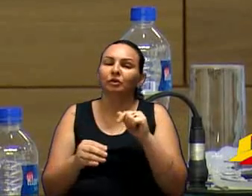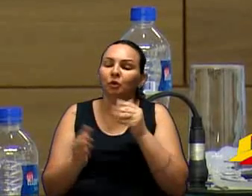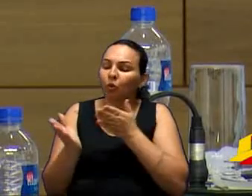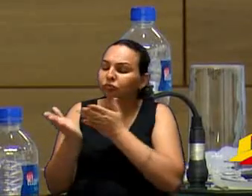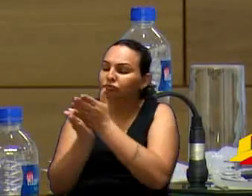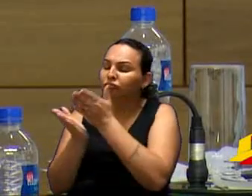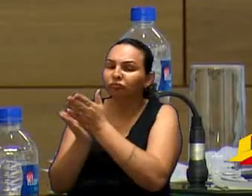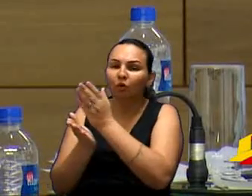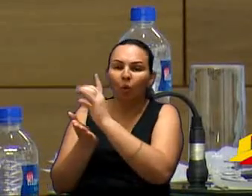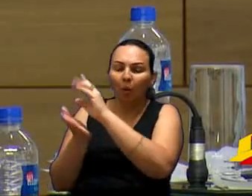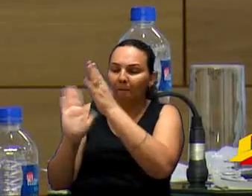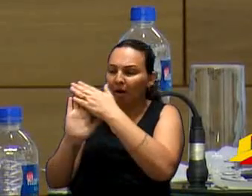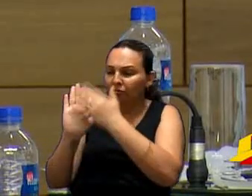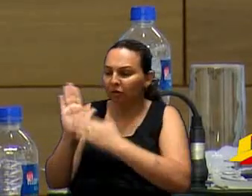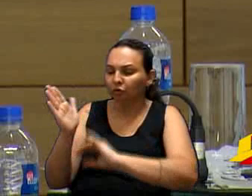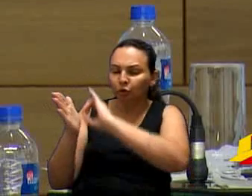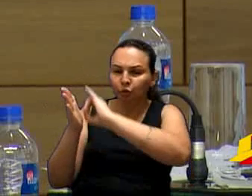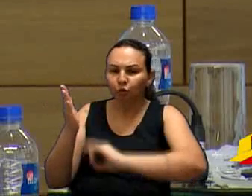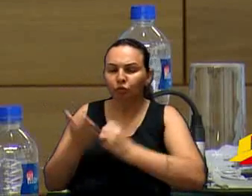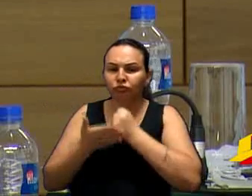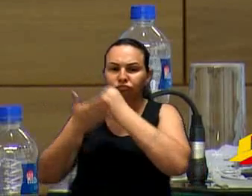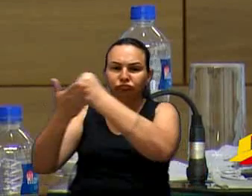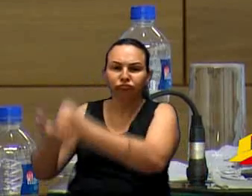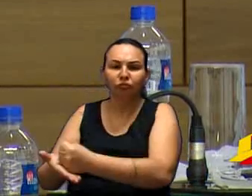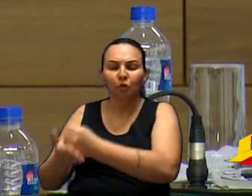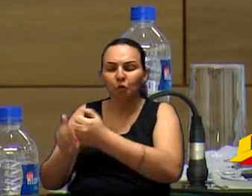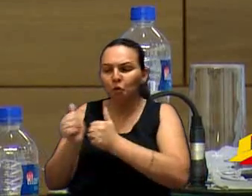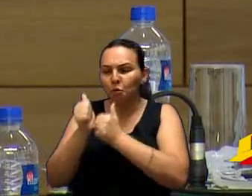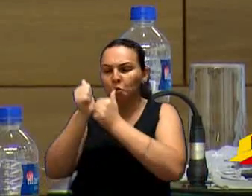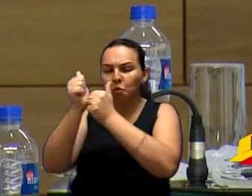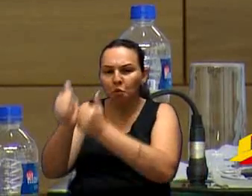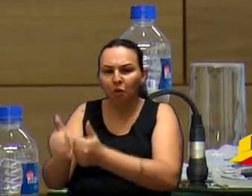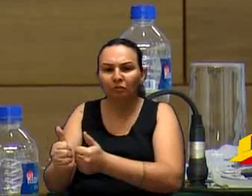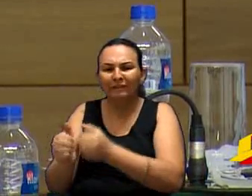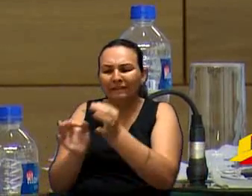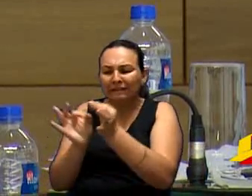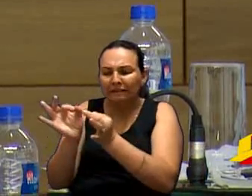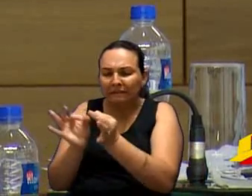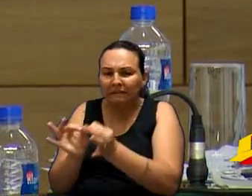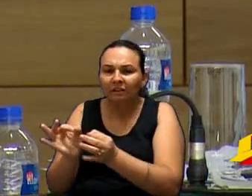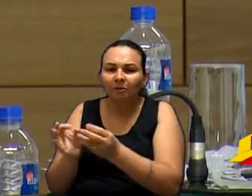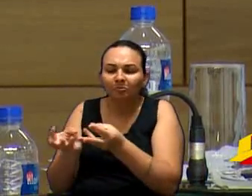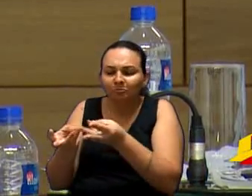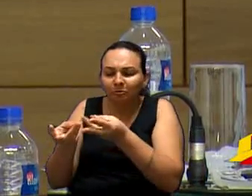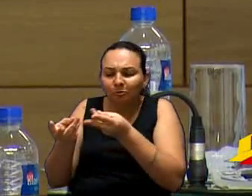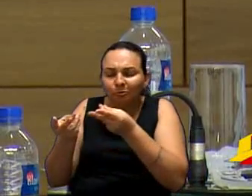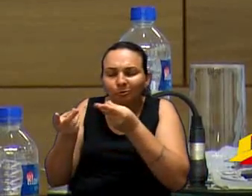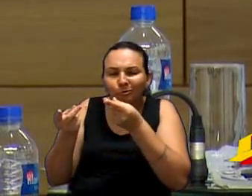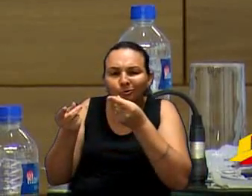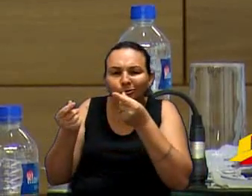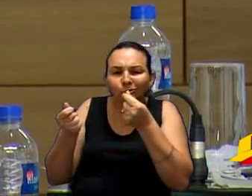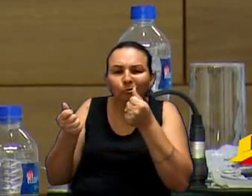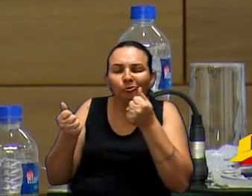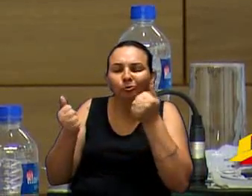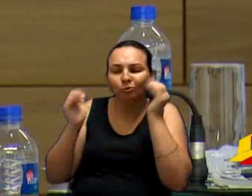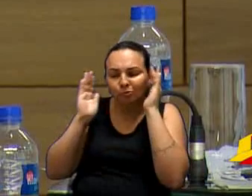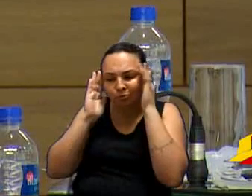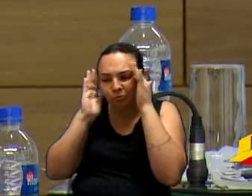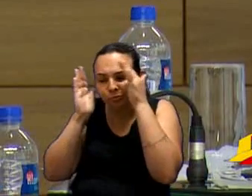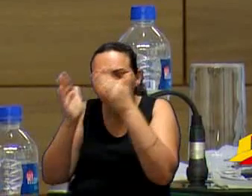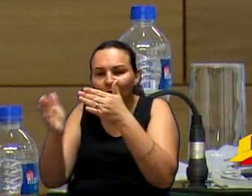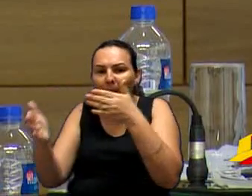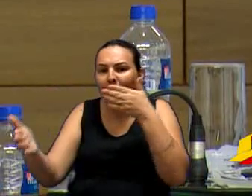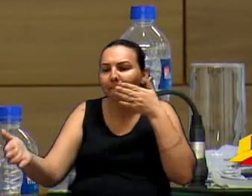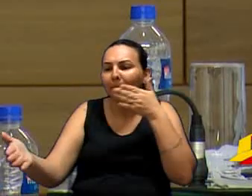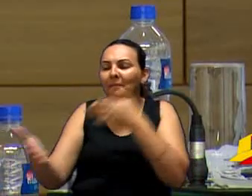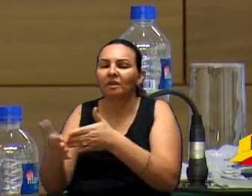projetos é que nós achamos importante que são instrumentos mitigatórias pra atenuar o impacto gerado